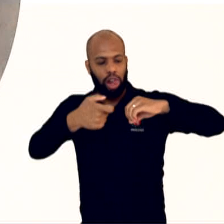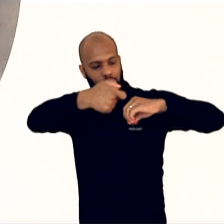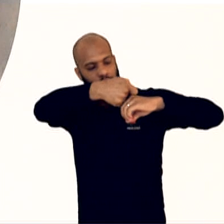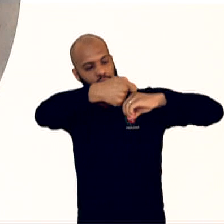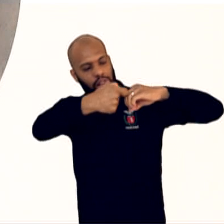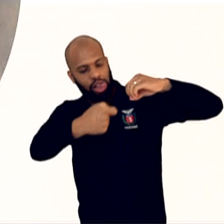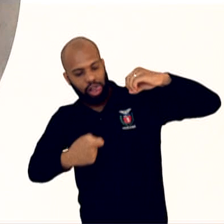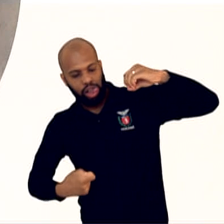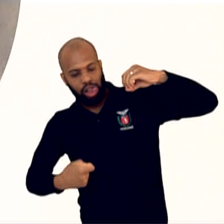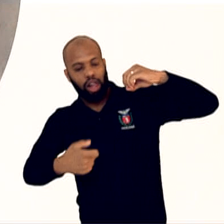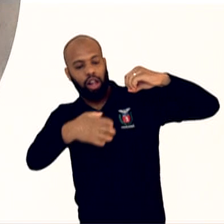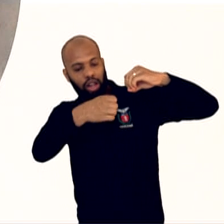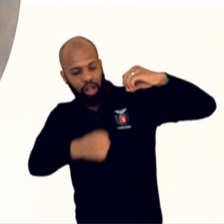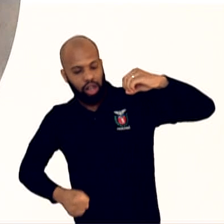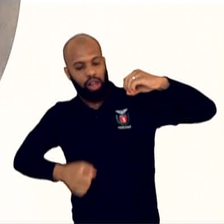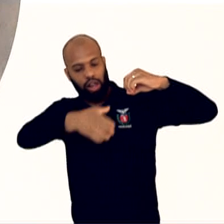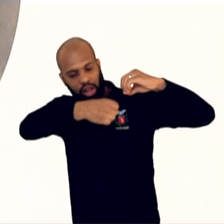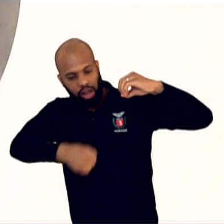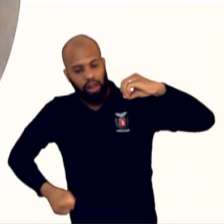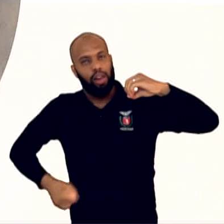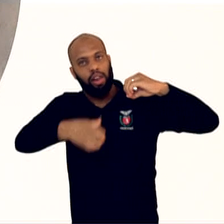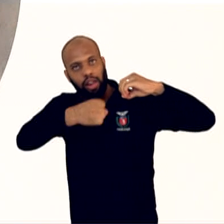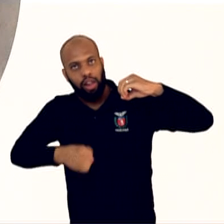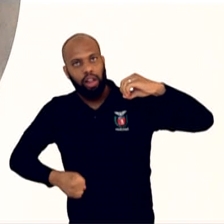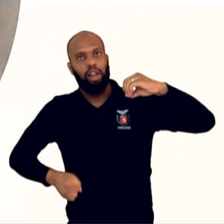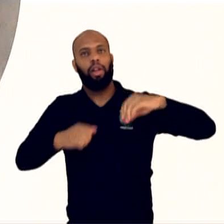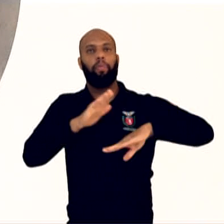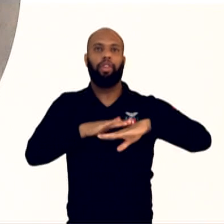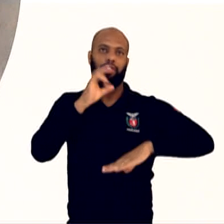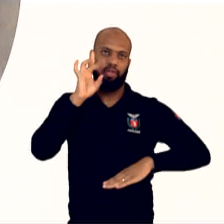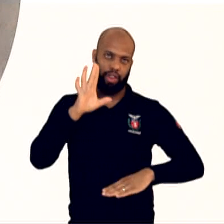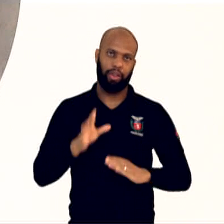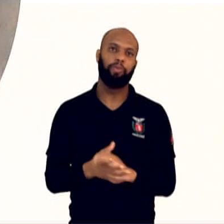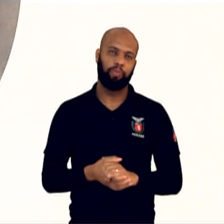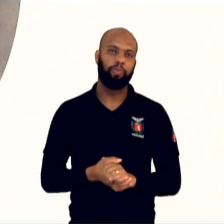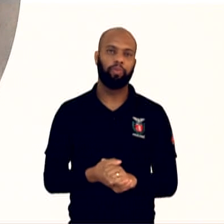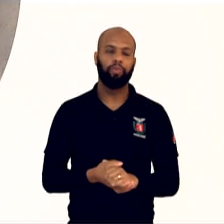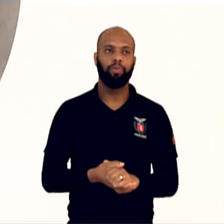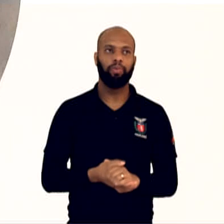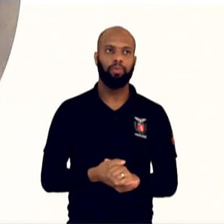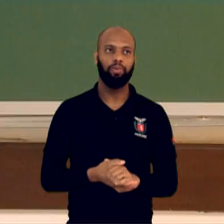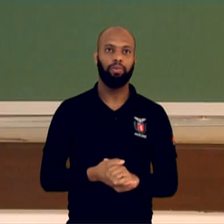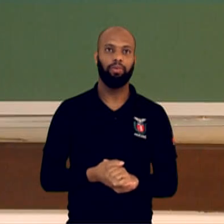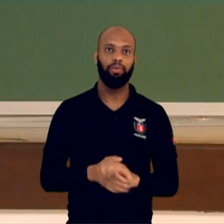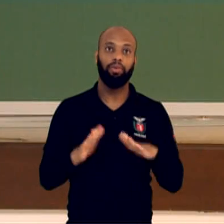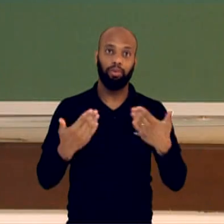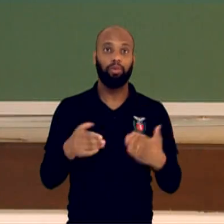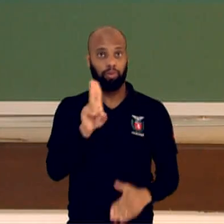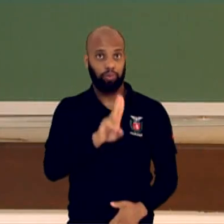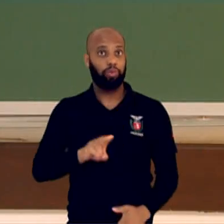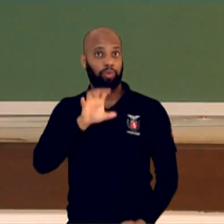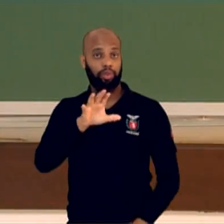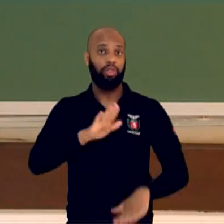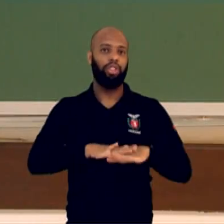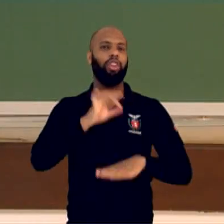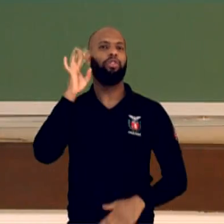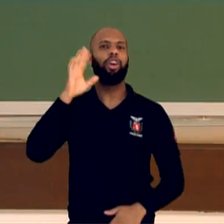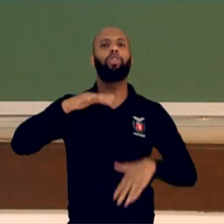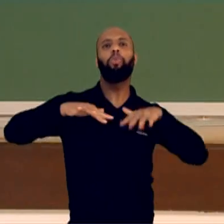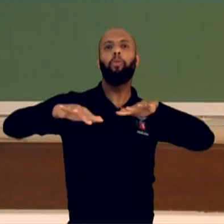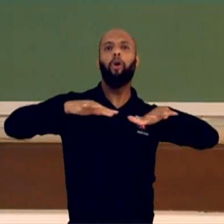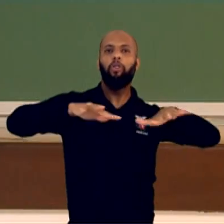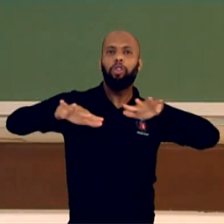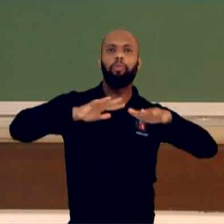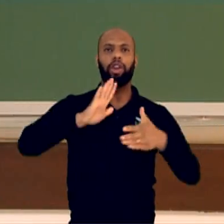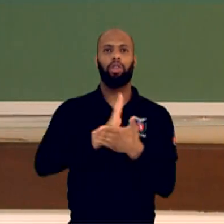um outro tipo de material, que pode ser uma roda, pode ser, desculpa, uma corda, pode ser uma corrente, tá? Então a gente coloca aqui para facilitar o movimento de